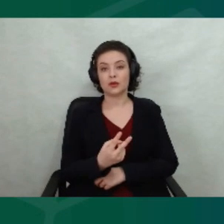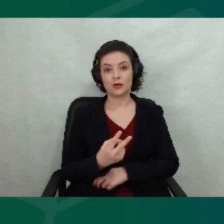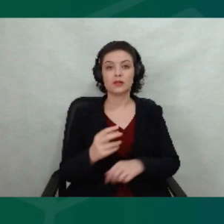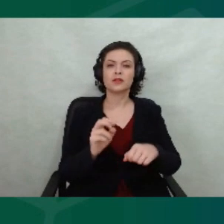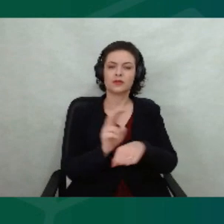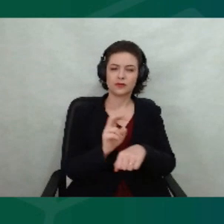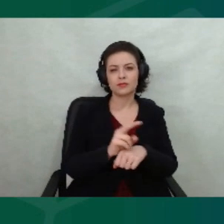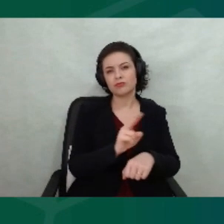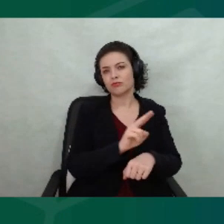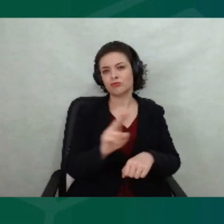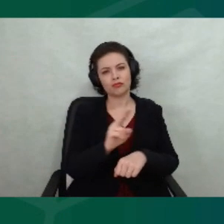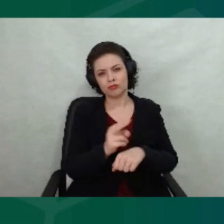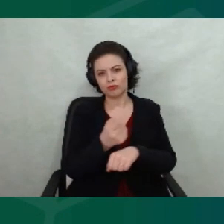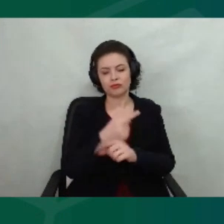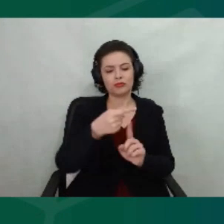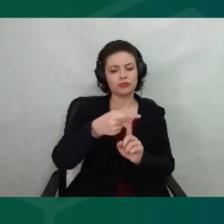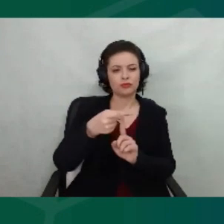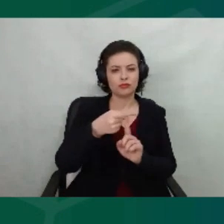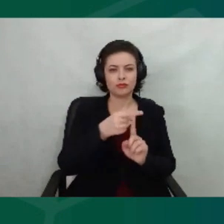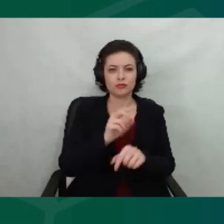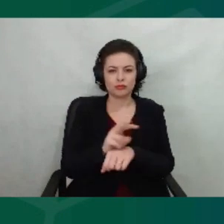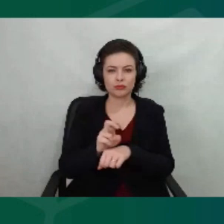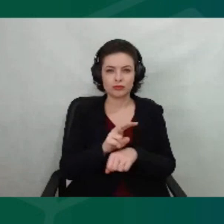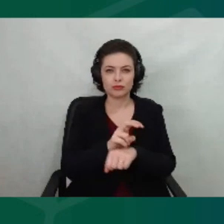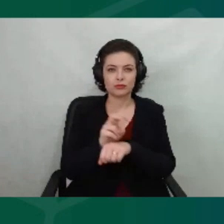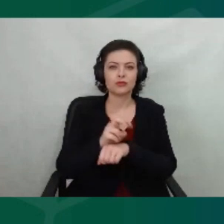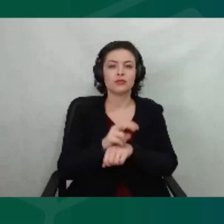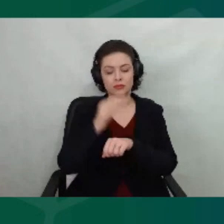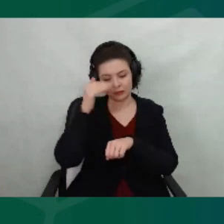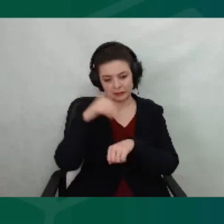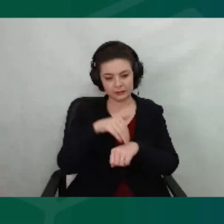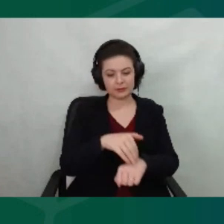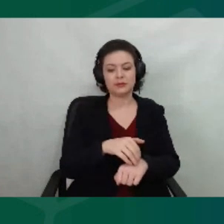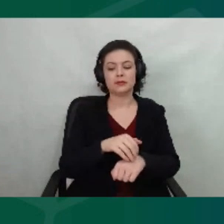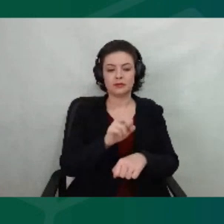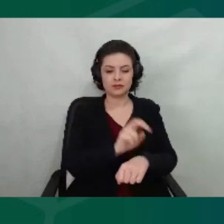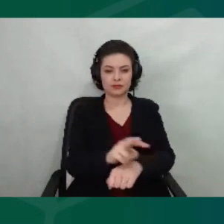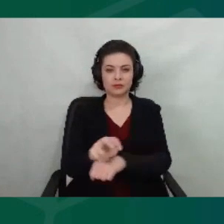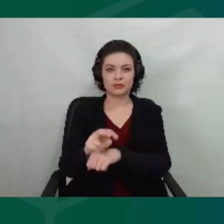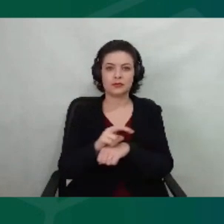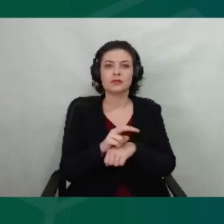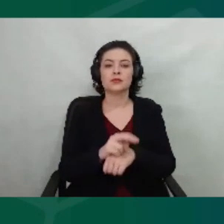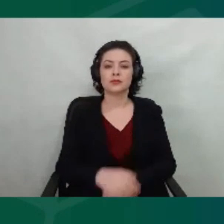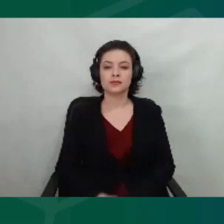o vírus que vai causar a doença Covid-19. Próxima.